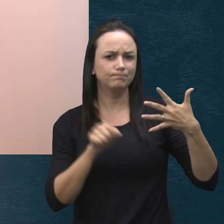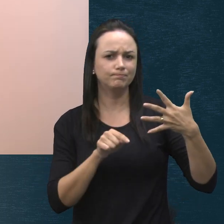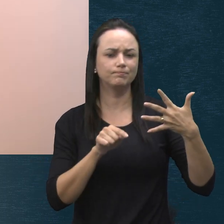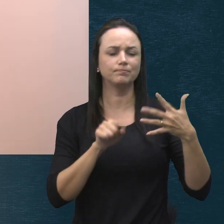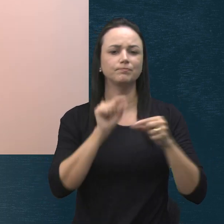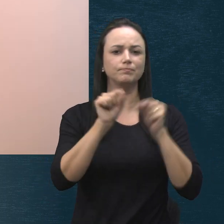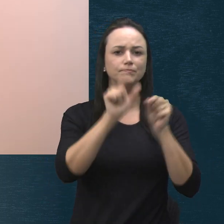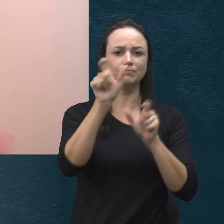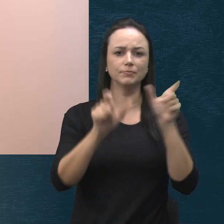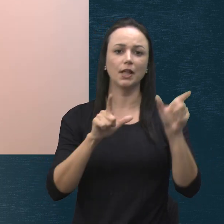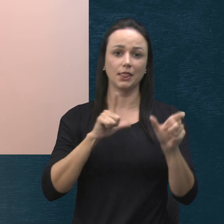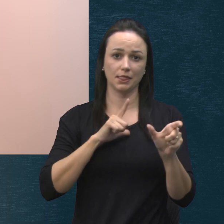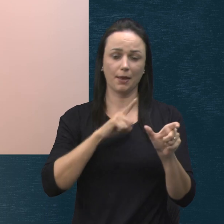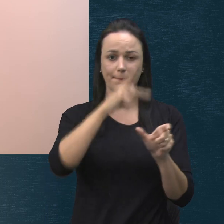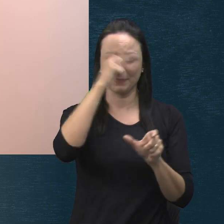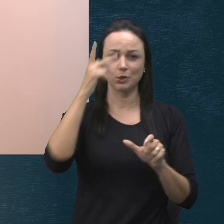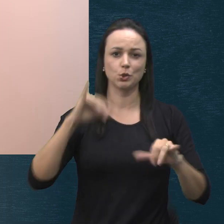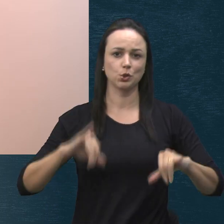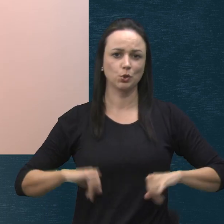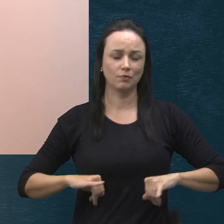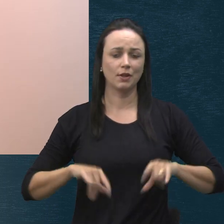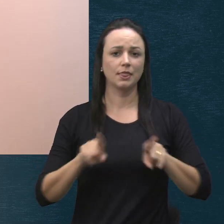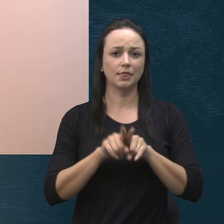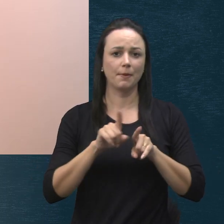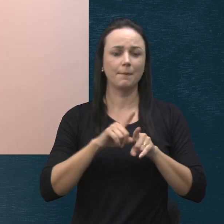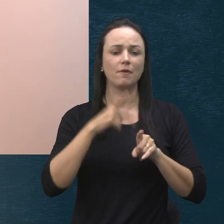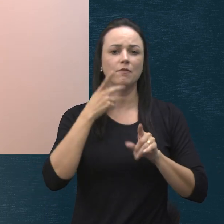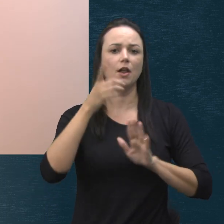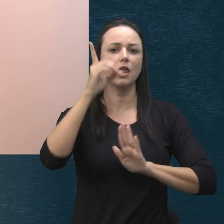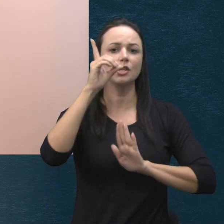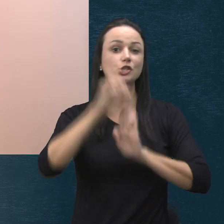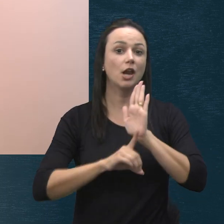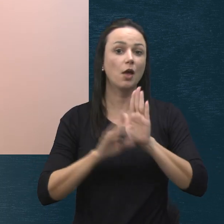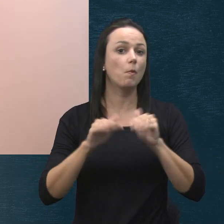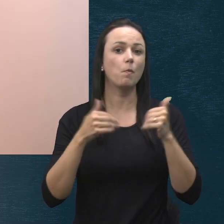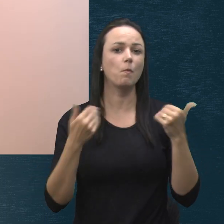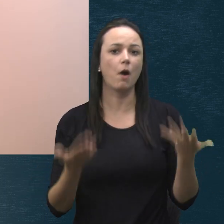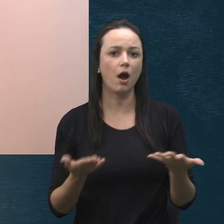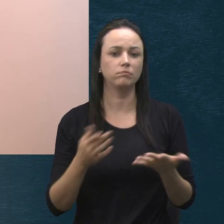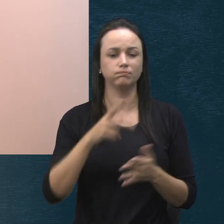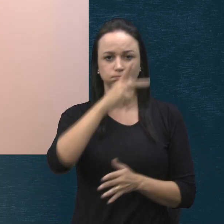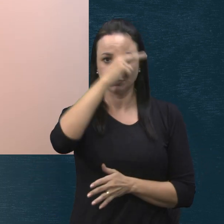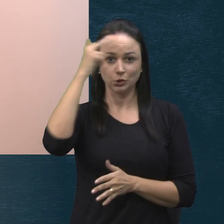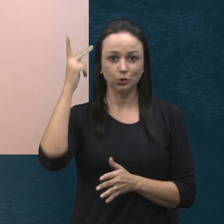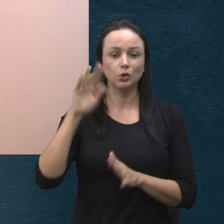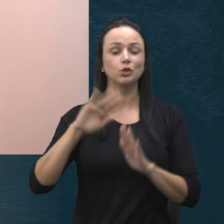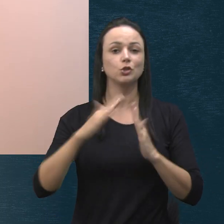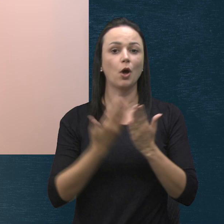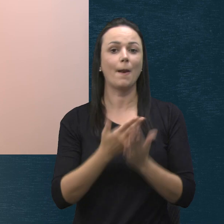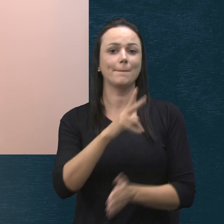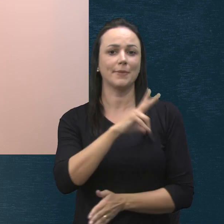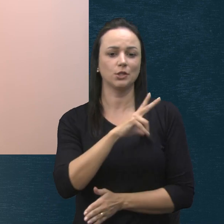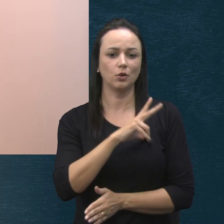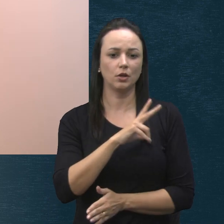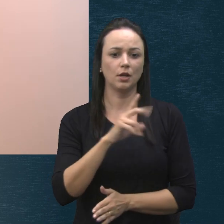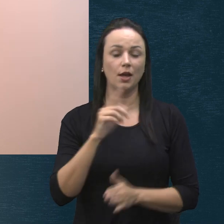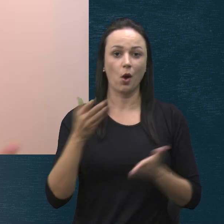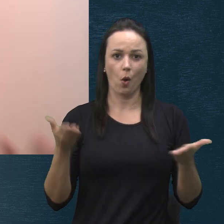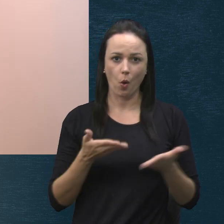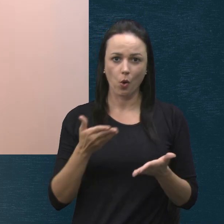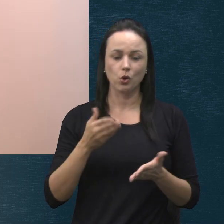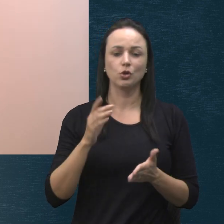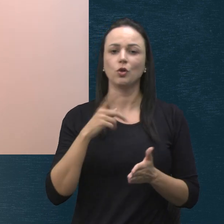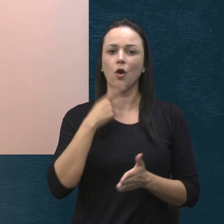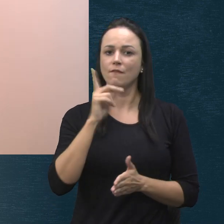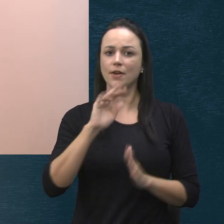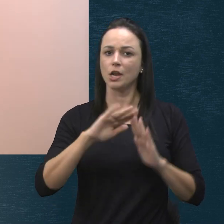está sofrendo aí, e vou falar também de alguns aspectos dos direitos, quais são os direitos das pessoas nas escolas particulares. Eu não estou falando hoje